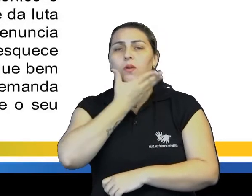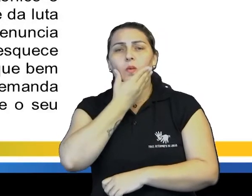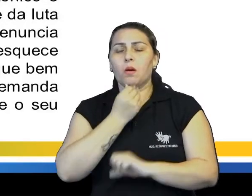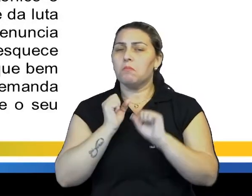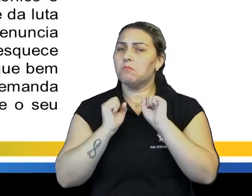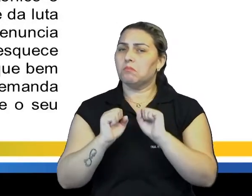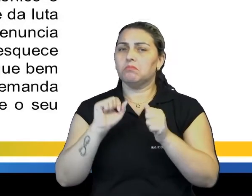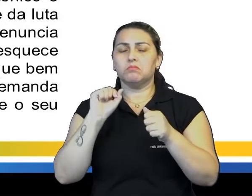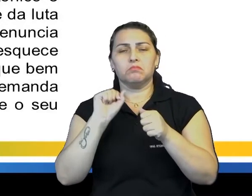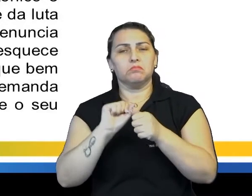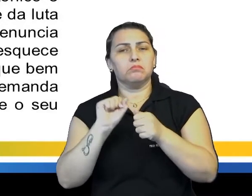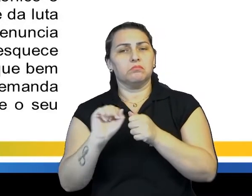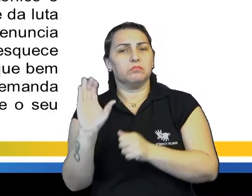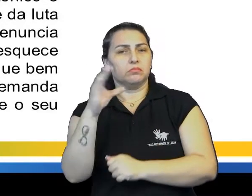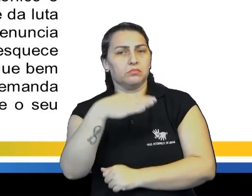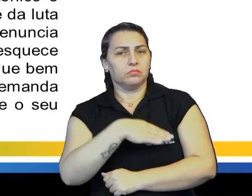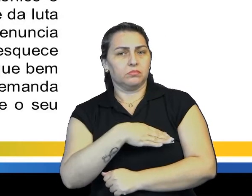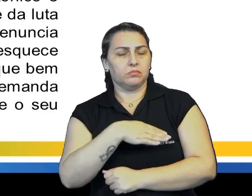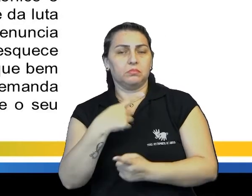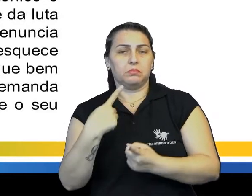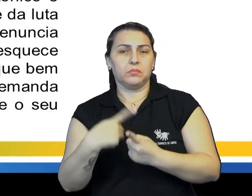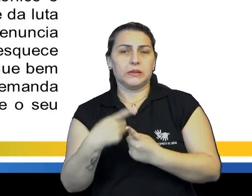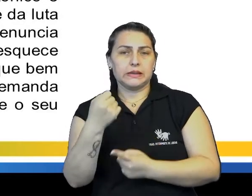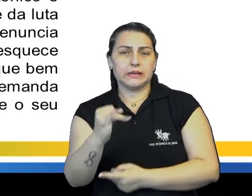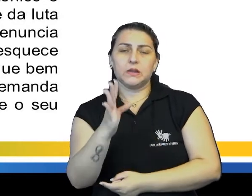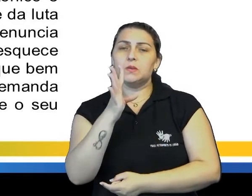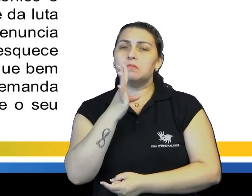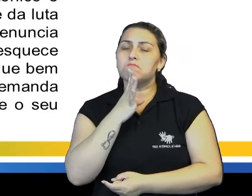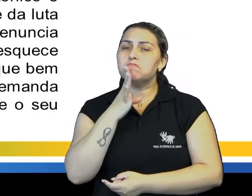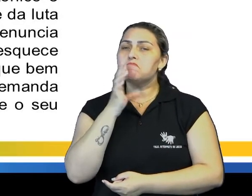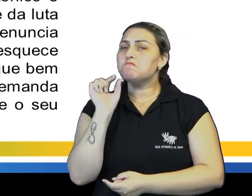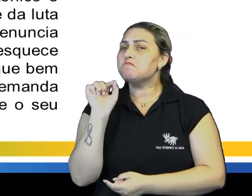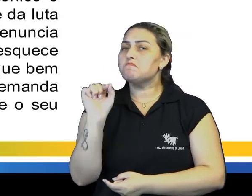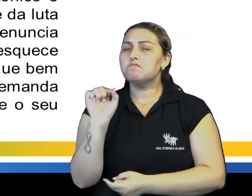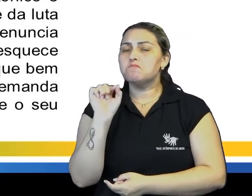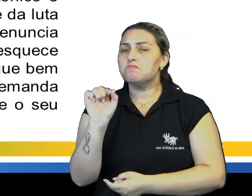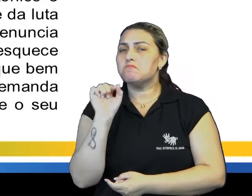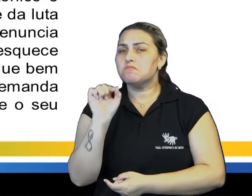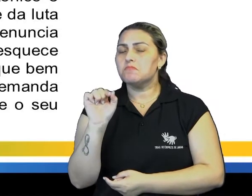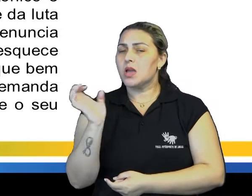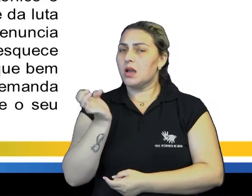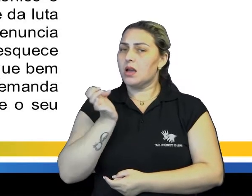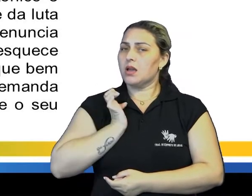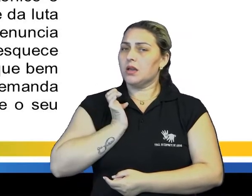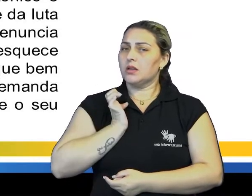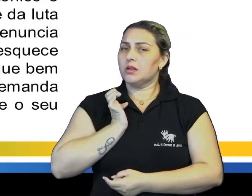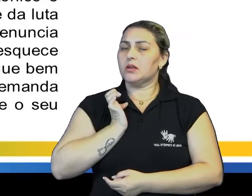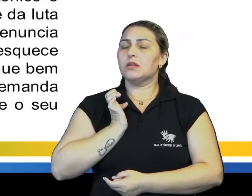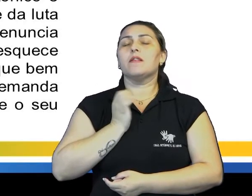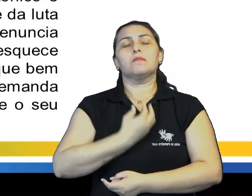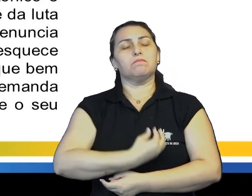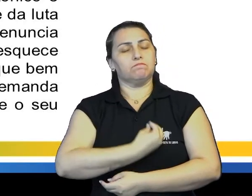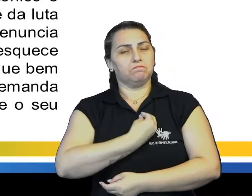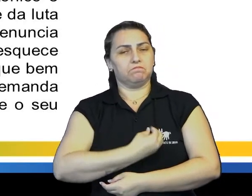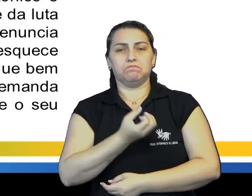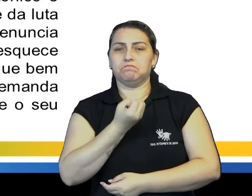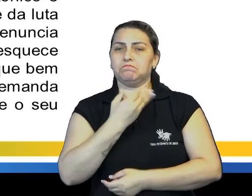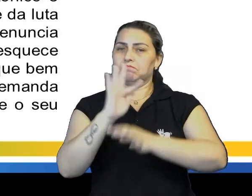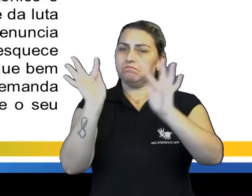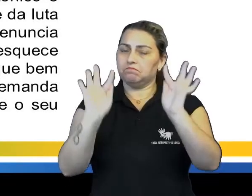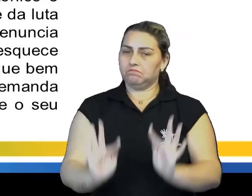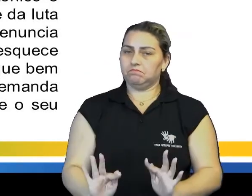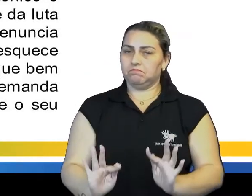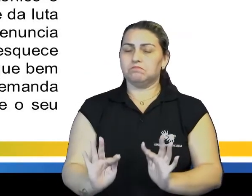pode fazer numa cidade. Porque se ele conhecer o que é a ética, ele vai viver bem e feliz. É